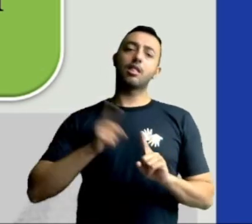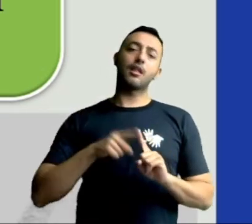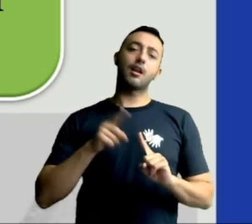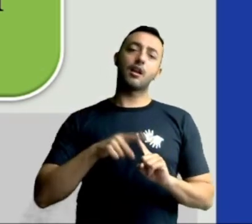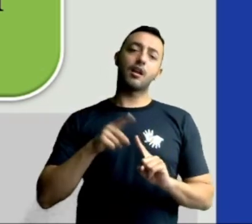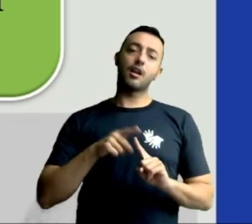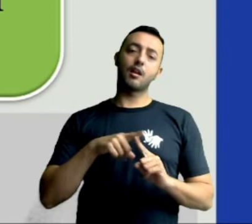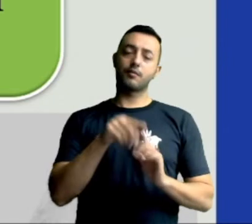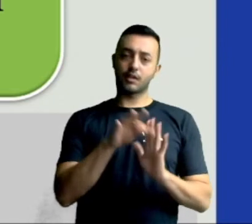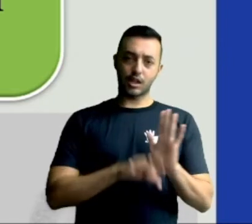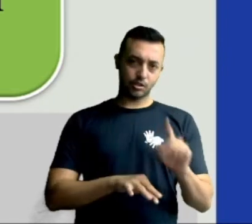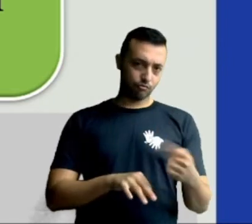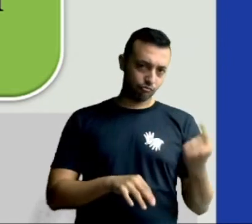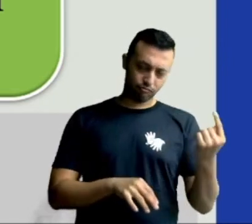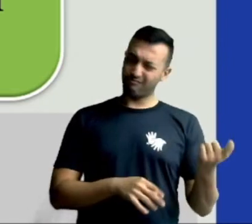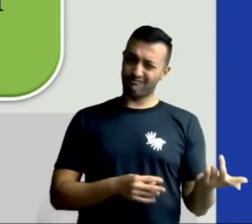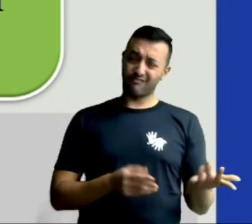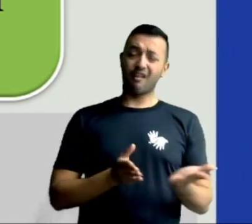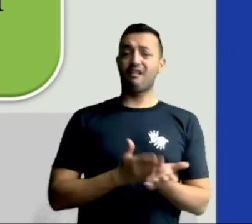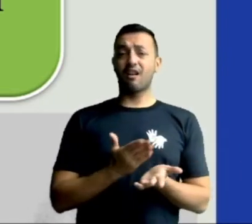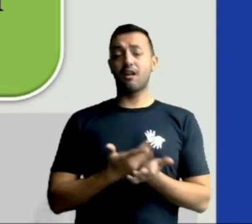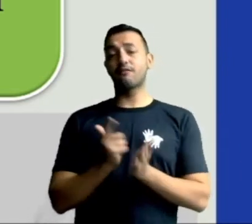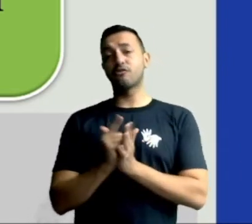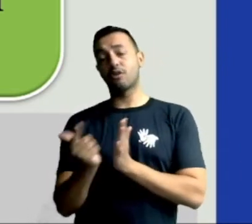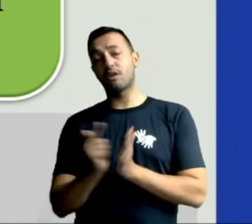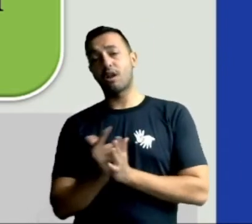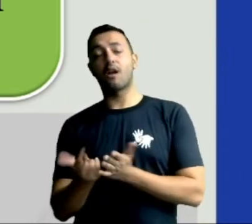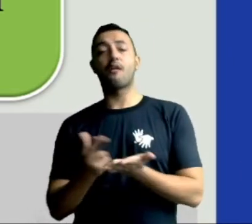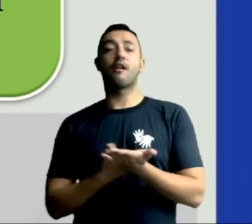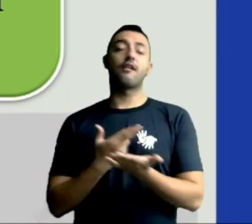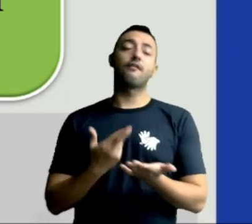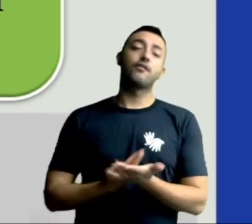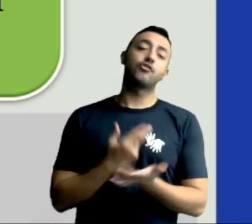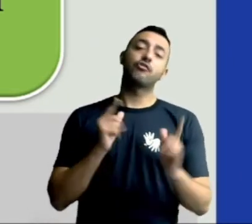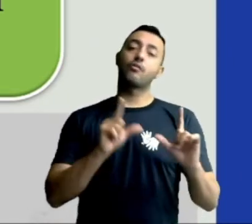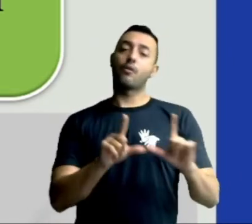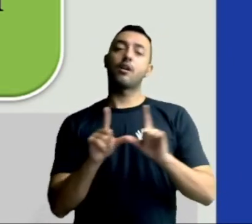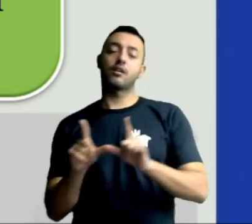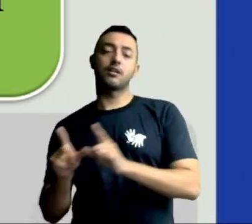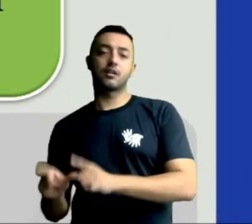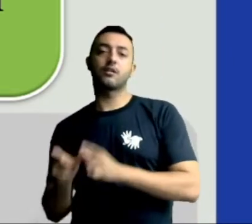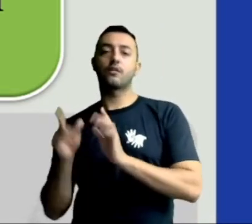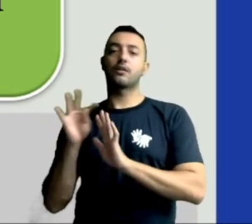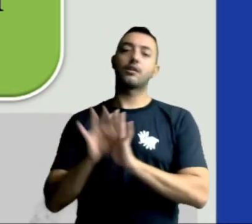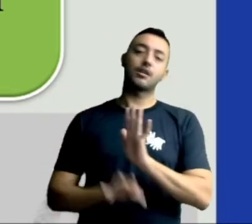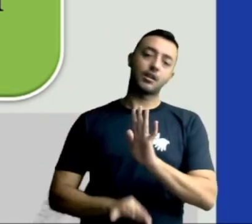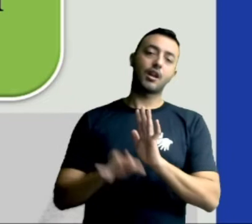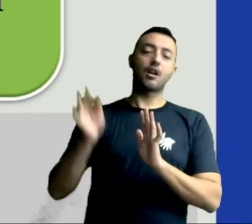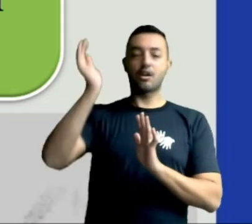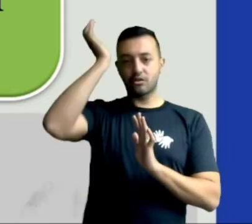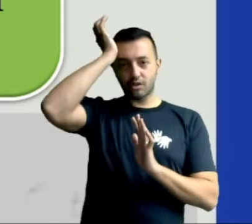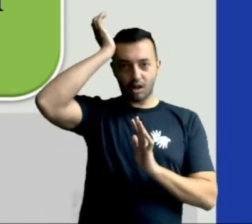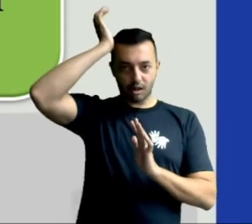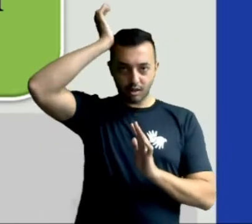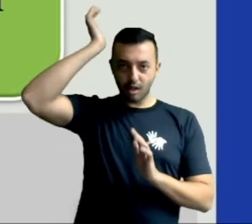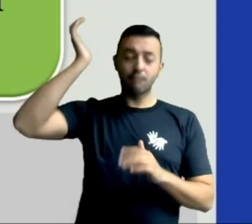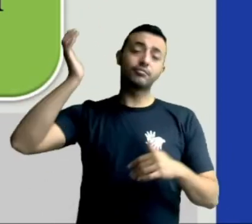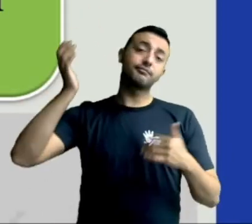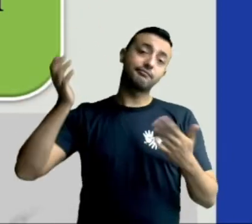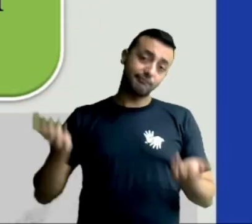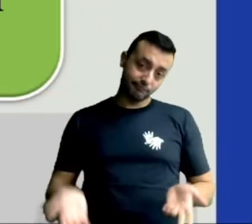não. Livros, jornais, revistas, quadrinhos, textos acadêmicos, eles têm uma